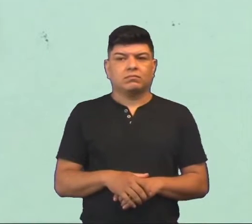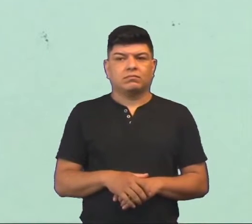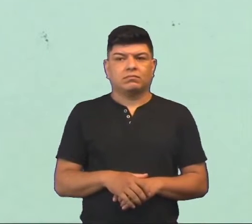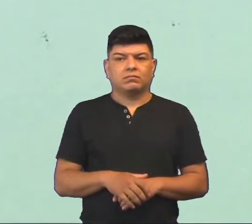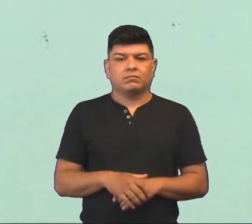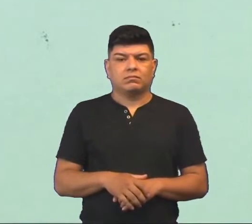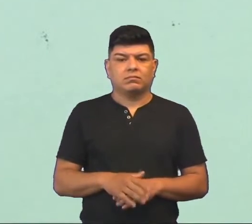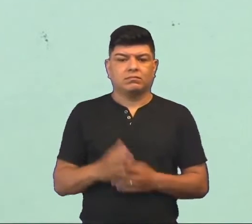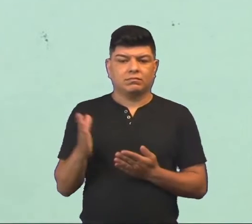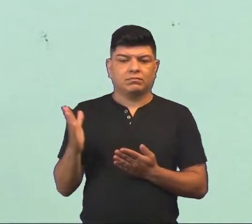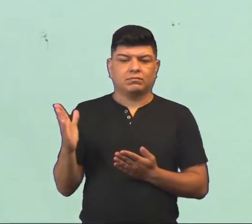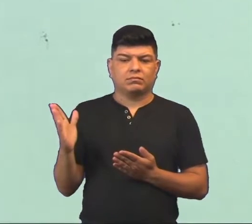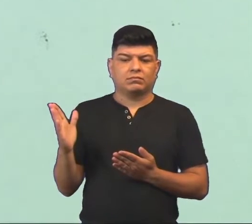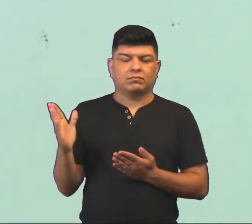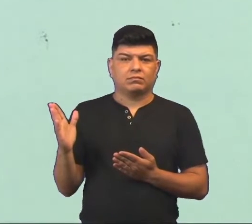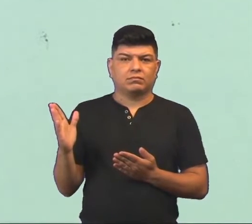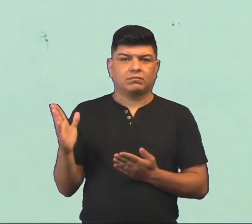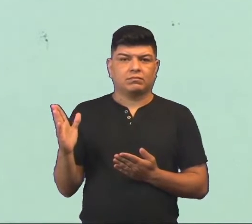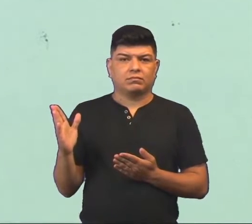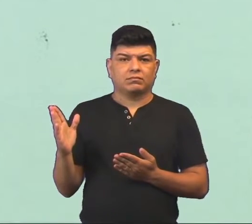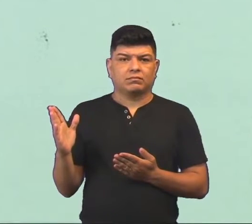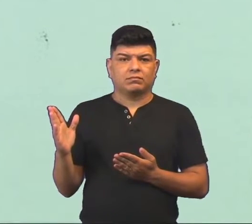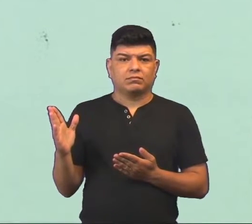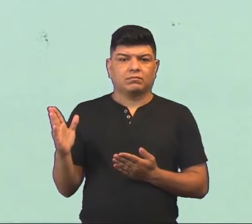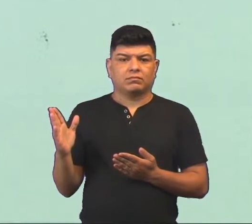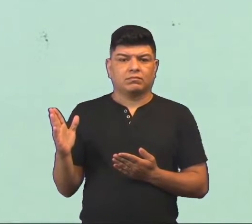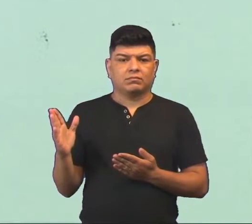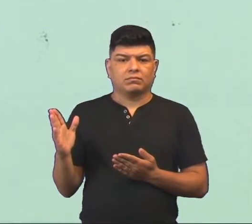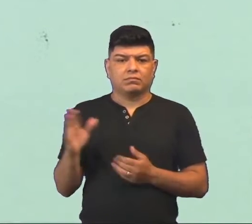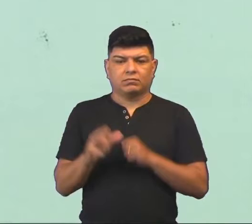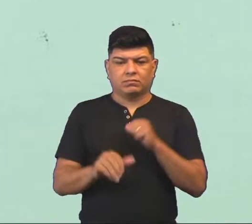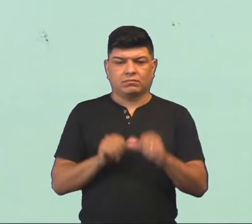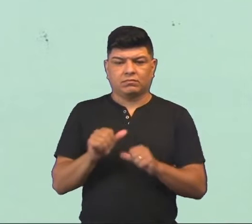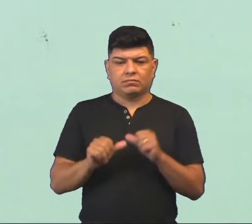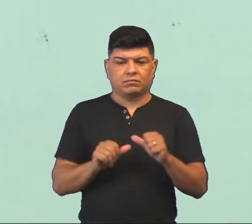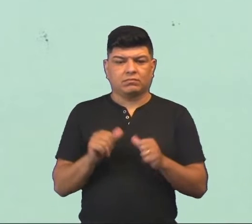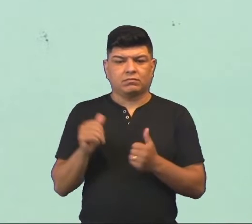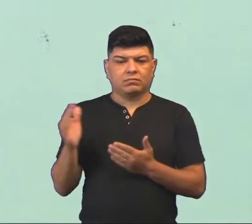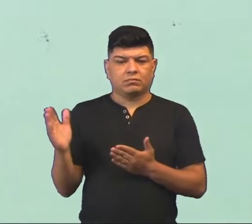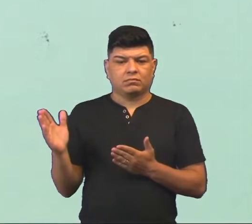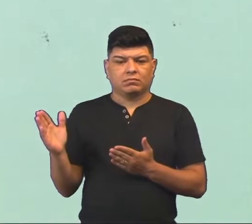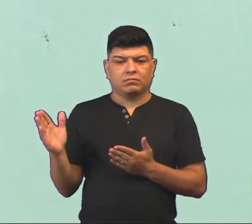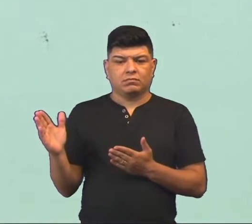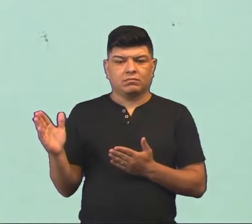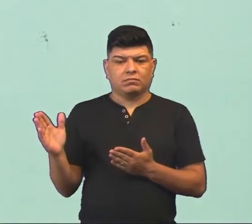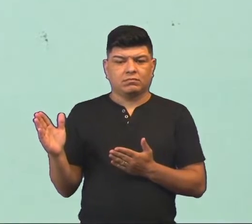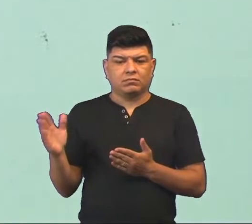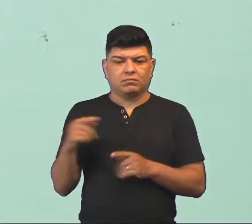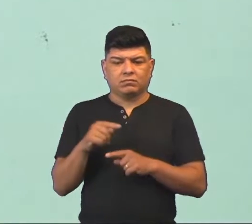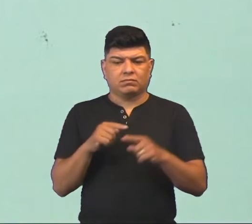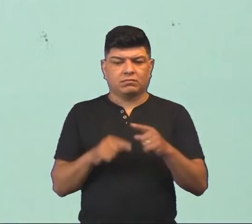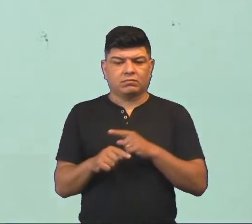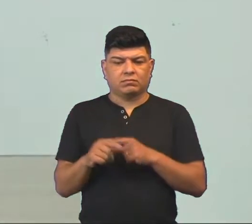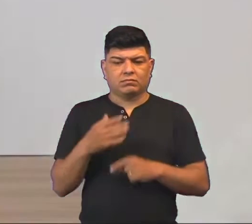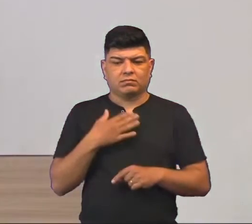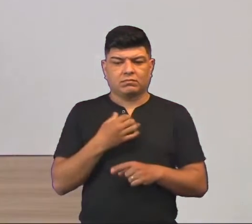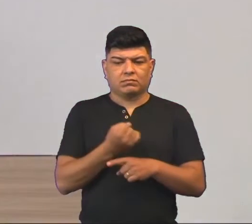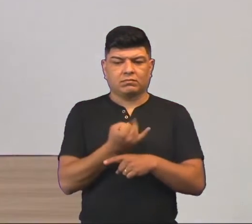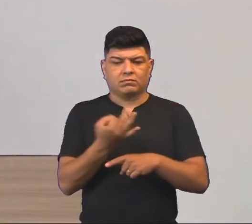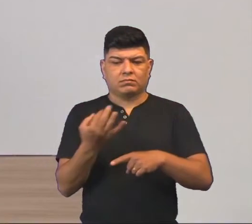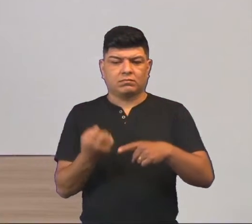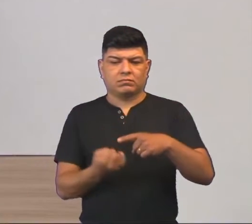tá? Eles vão sendo, alterando de posição, tá? De acordo com a divisão da minha